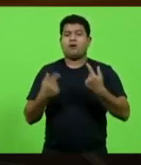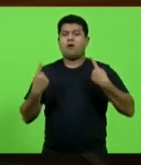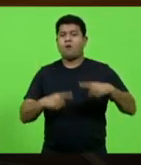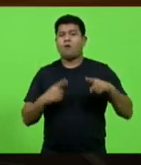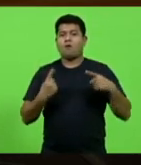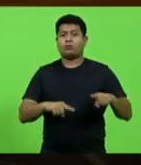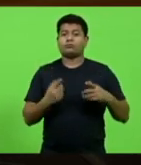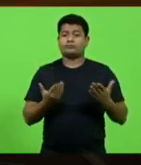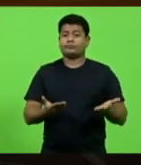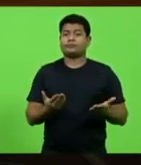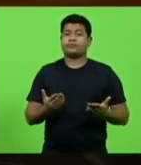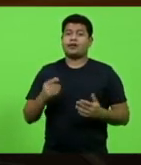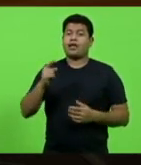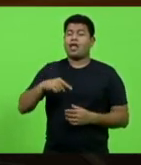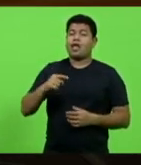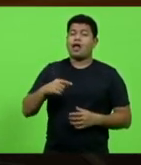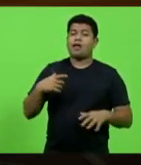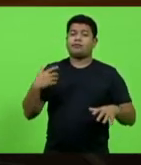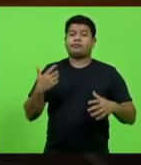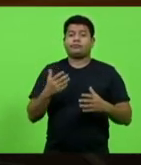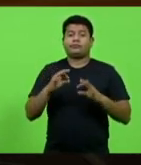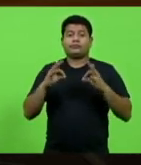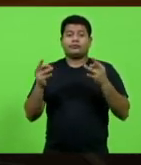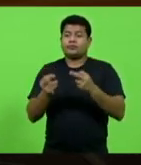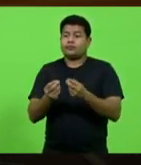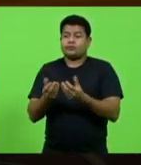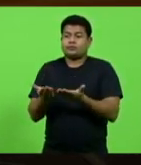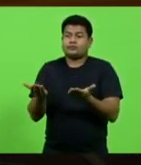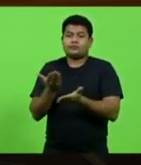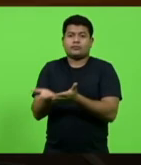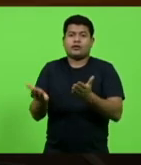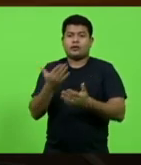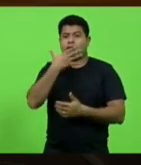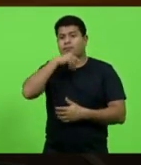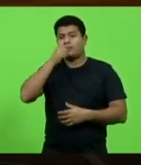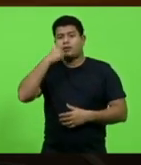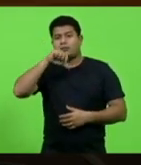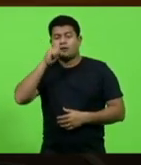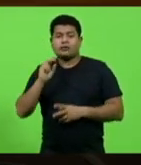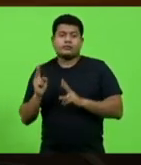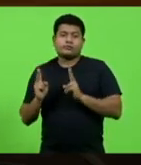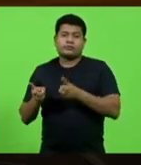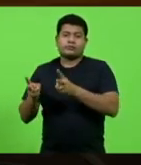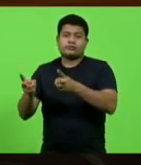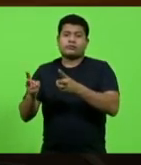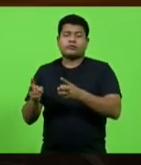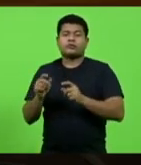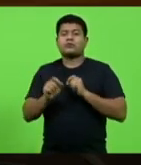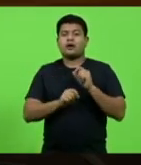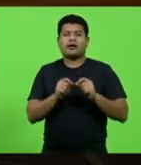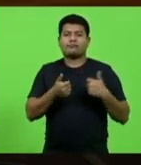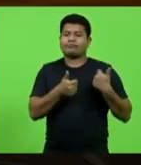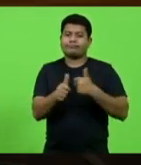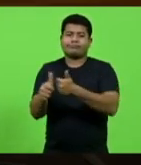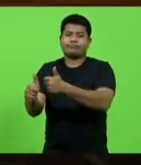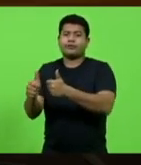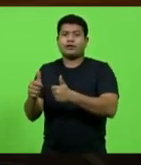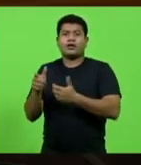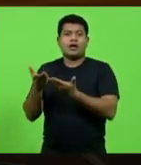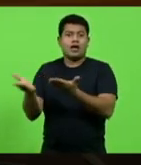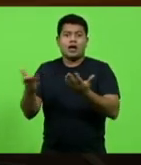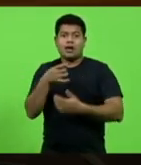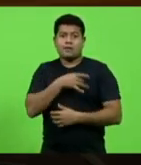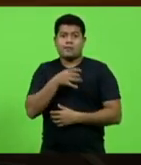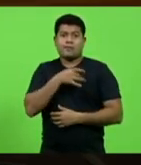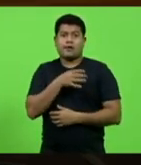onde absolutamente todos perdem. Os pais continuarão sendo perseguidos e com medo. O